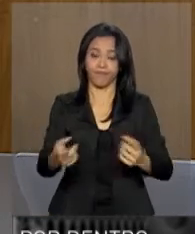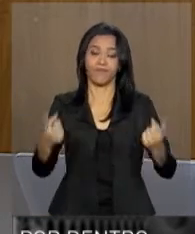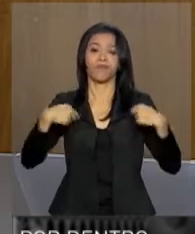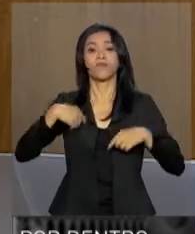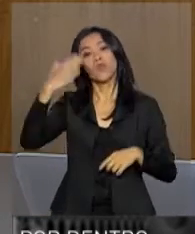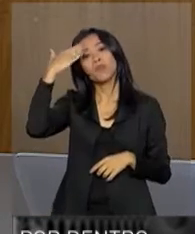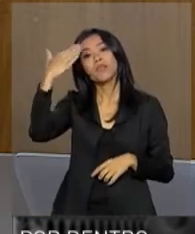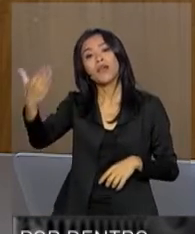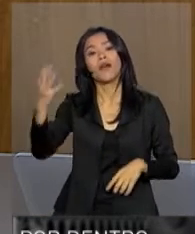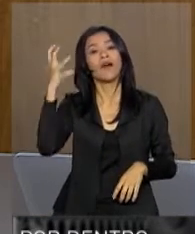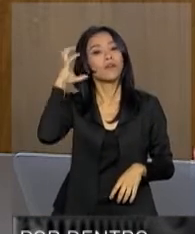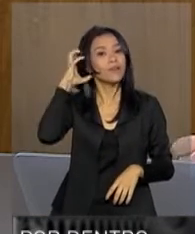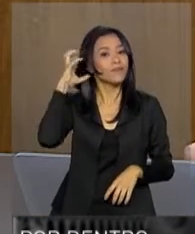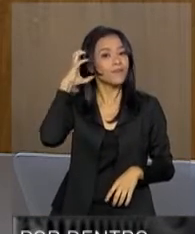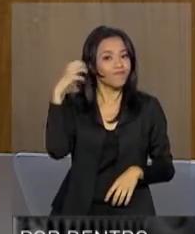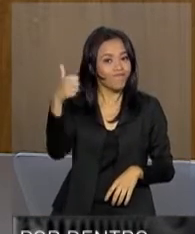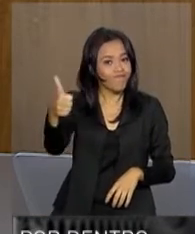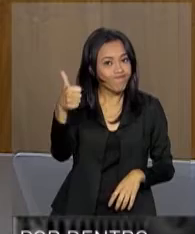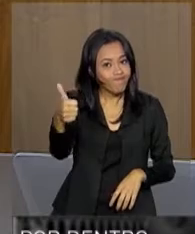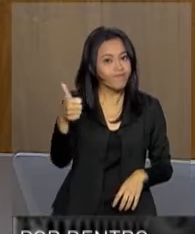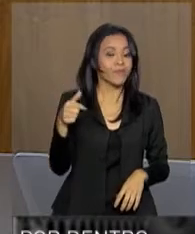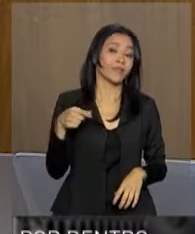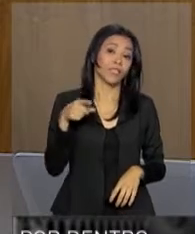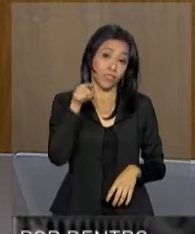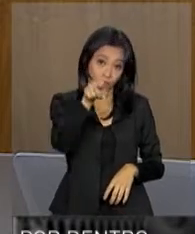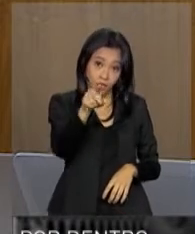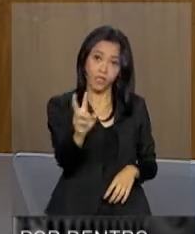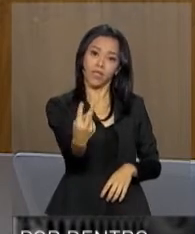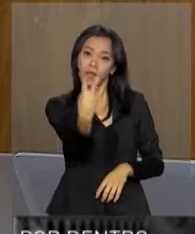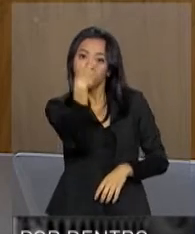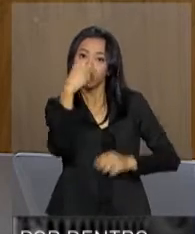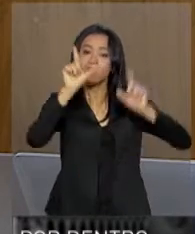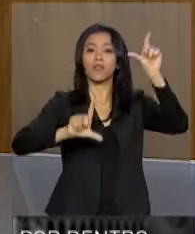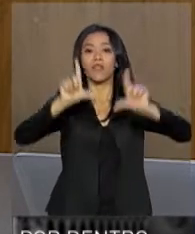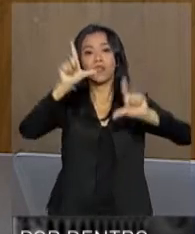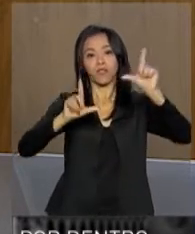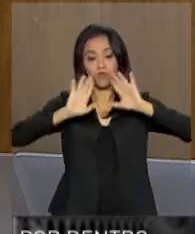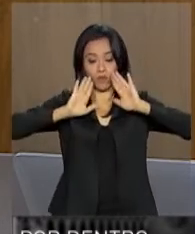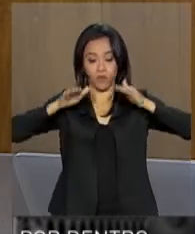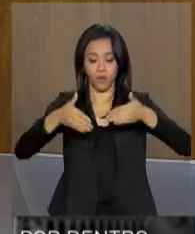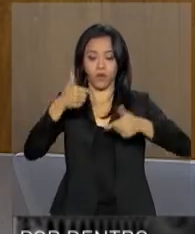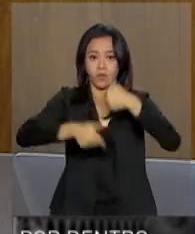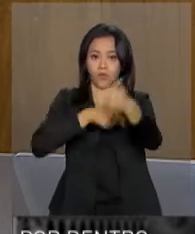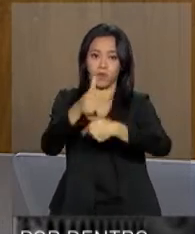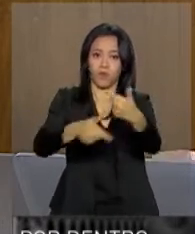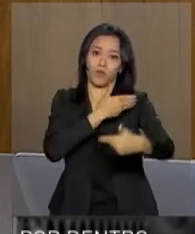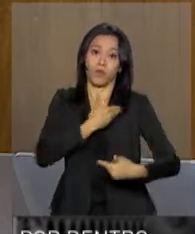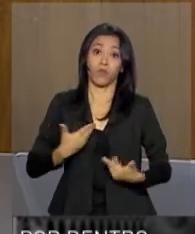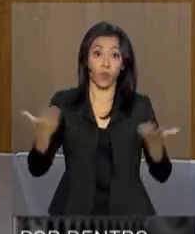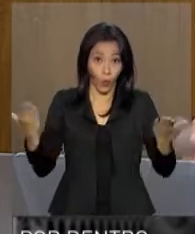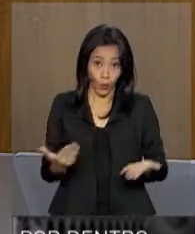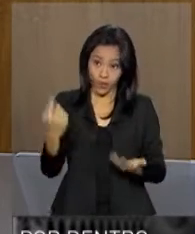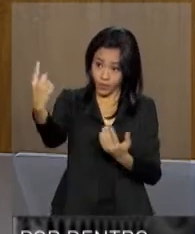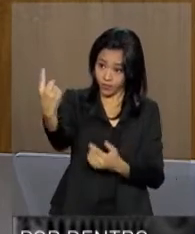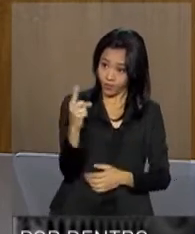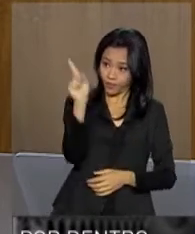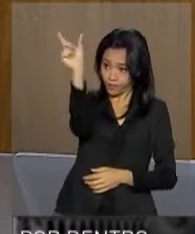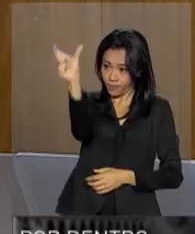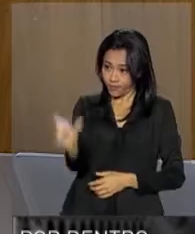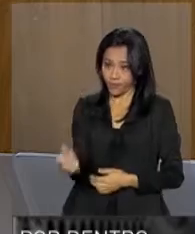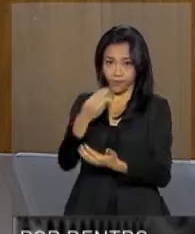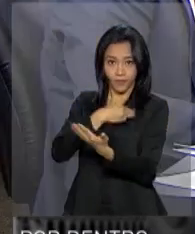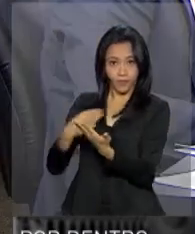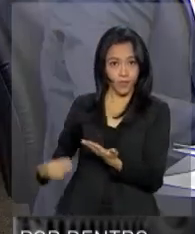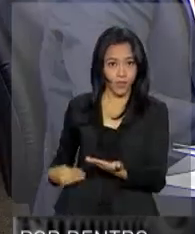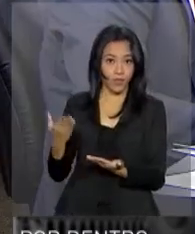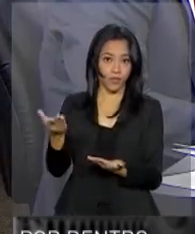obrigada pela sua participação e você está acompanhando o programa por dentro do governo que hoje recebe esteves colnago ministro